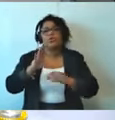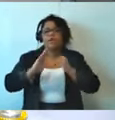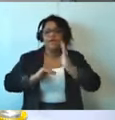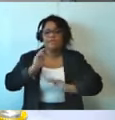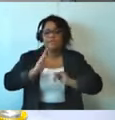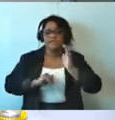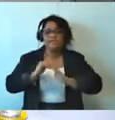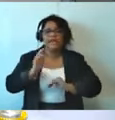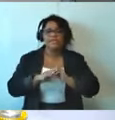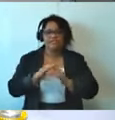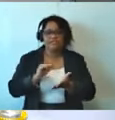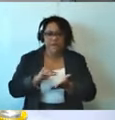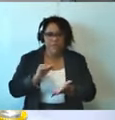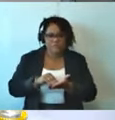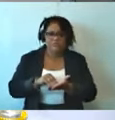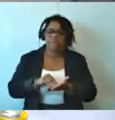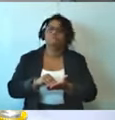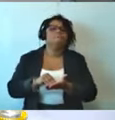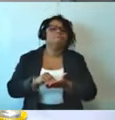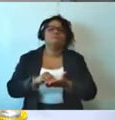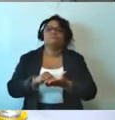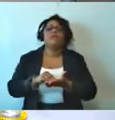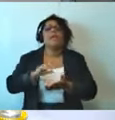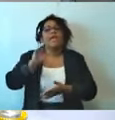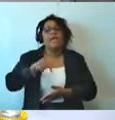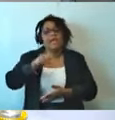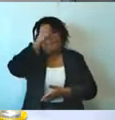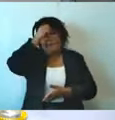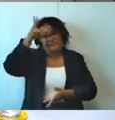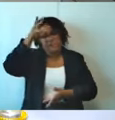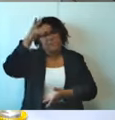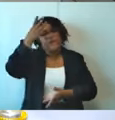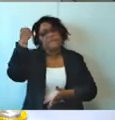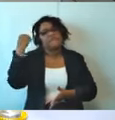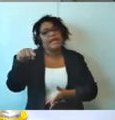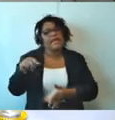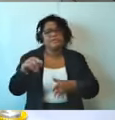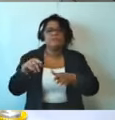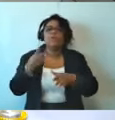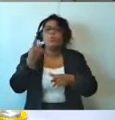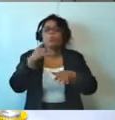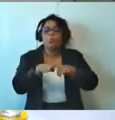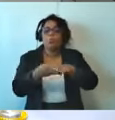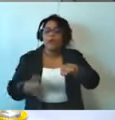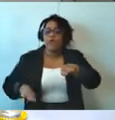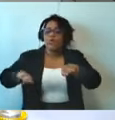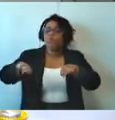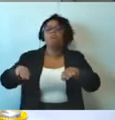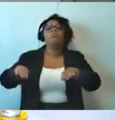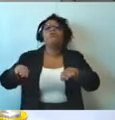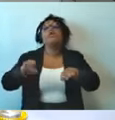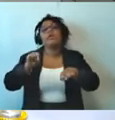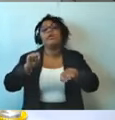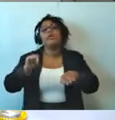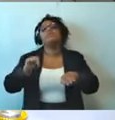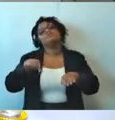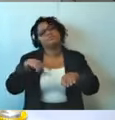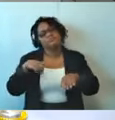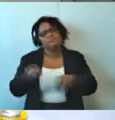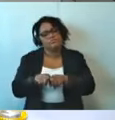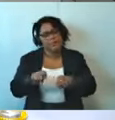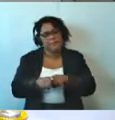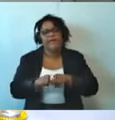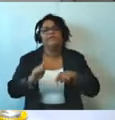motorista ali, do piloto, é um buraco na rua que a prefeitura deixa de cuidar. Isso também afeta, isso também gera um problema na vida diretamente